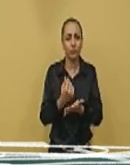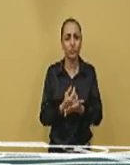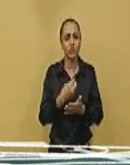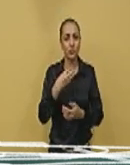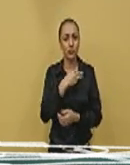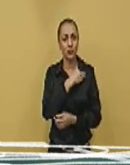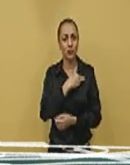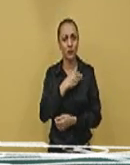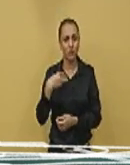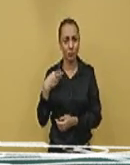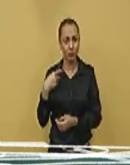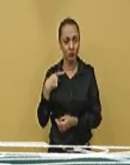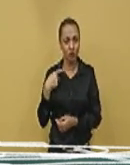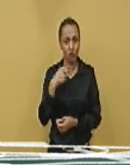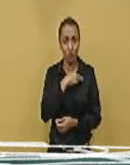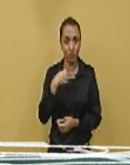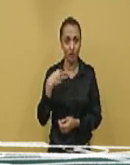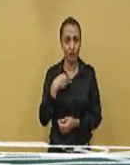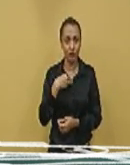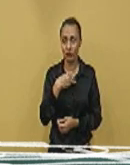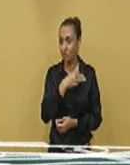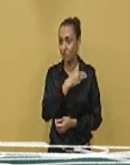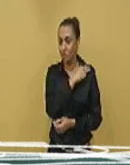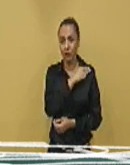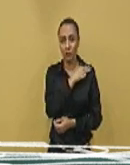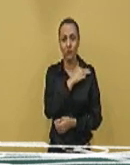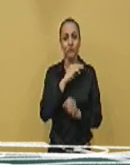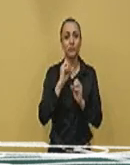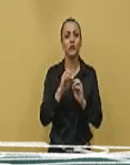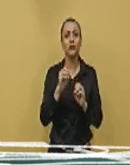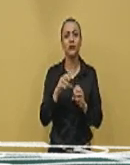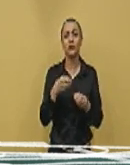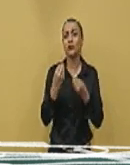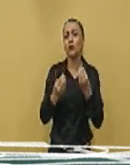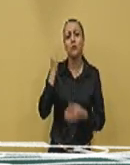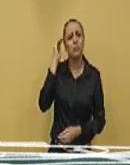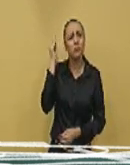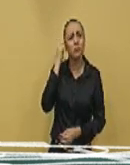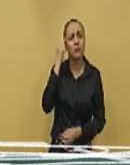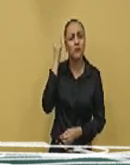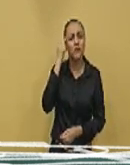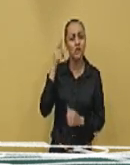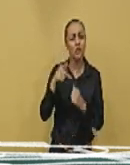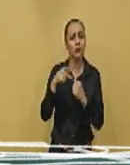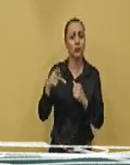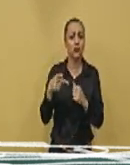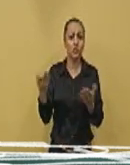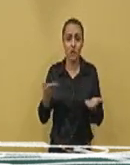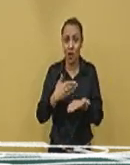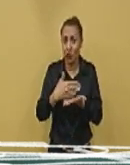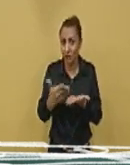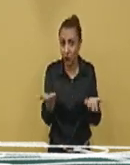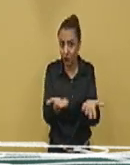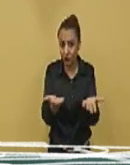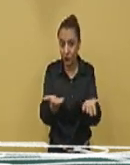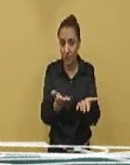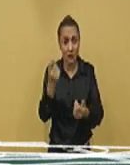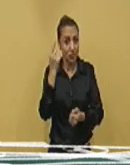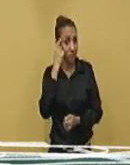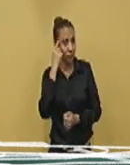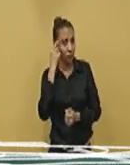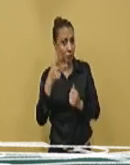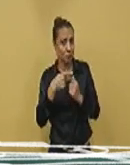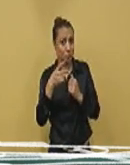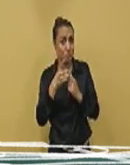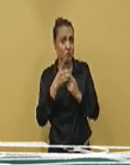ao financiamento das universidades, como a gente pode pensar a pós-graduação a partir disso, né? Se a gente pensar que a pós-graduação ela